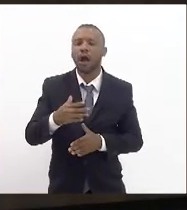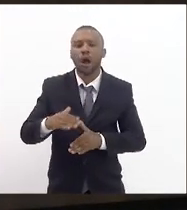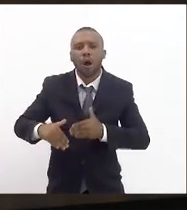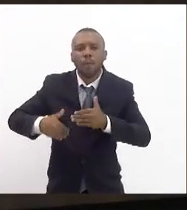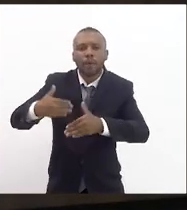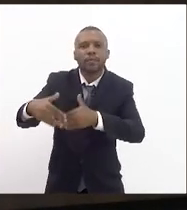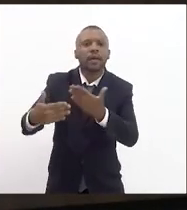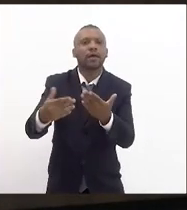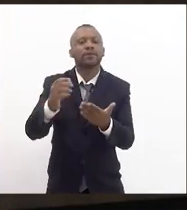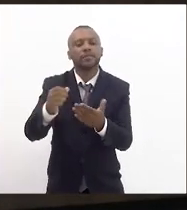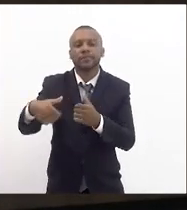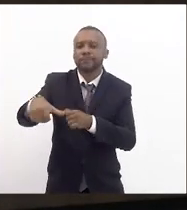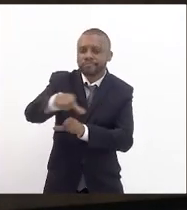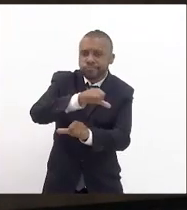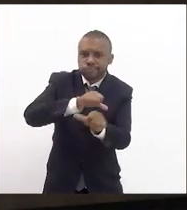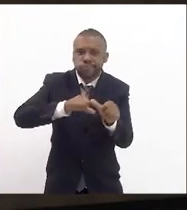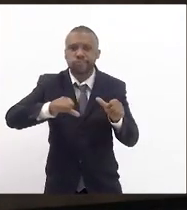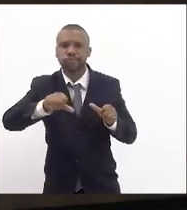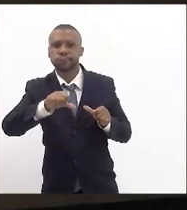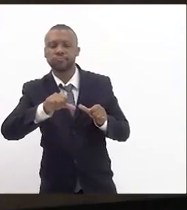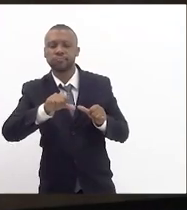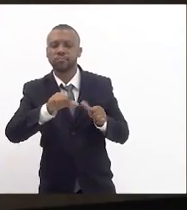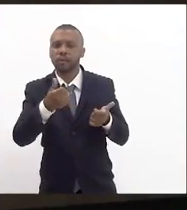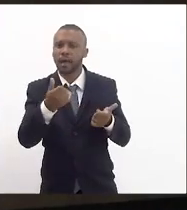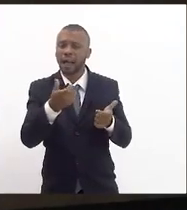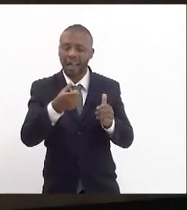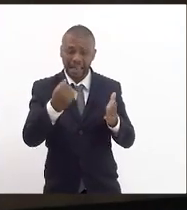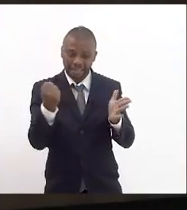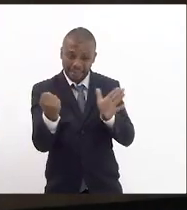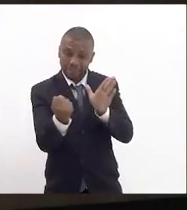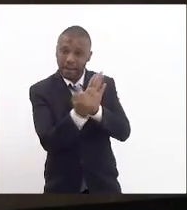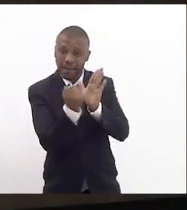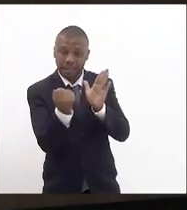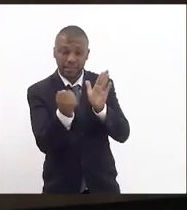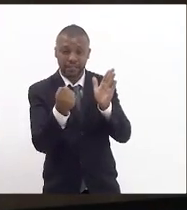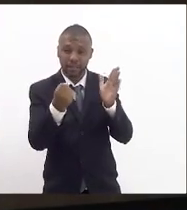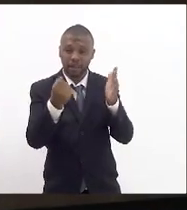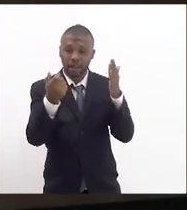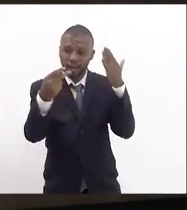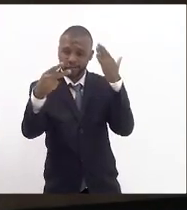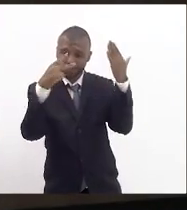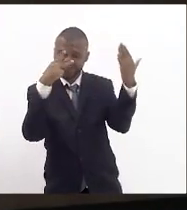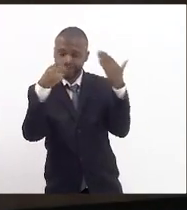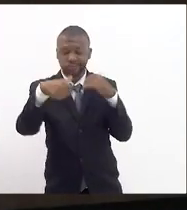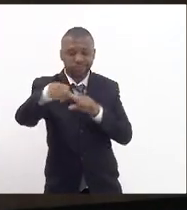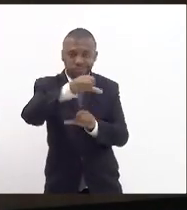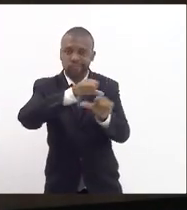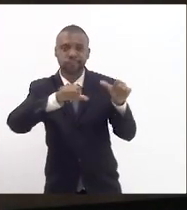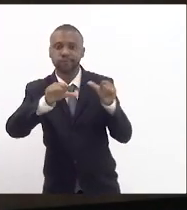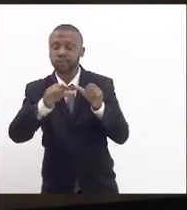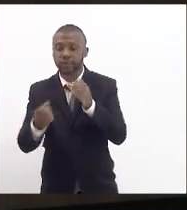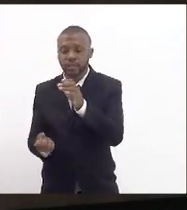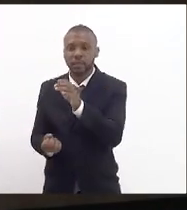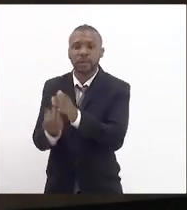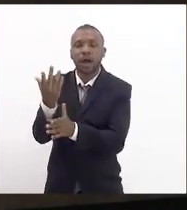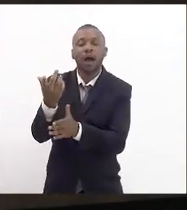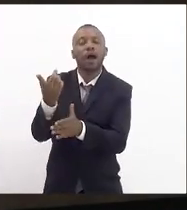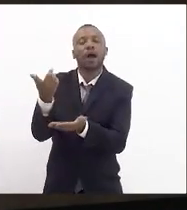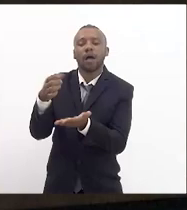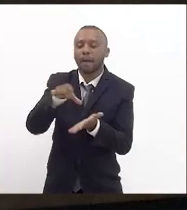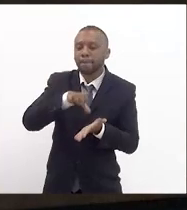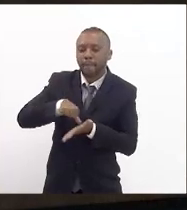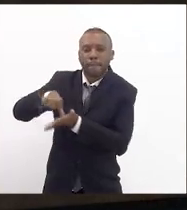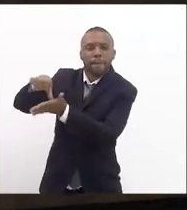de desospitalização, desmanicomialização na saúde mental, com a consolidação dos equipamentos